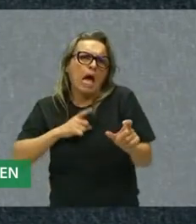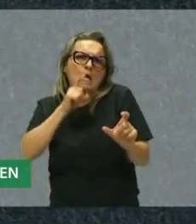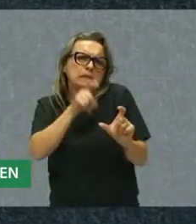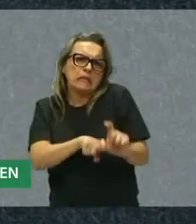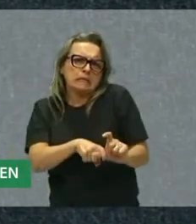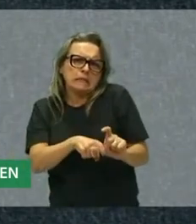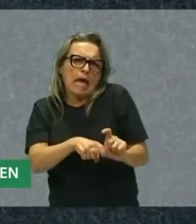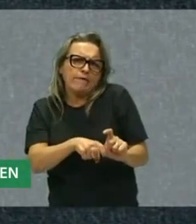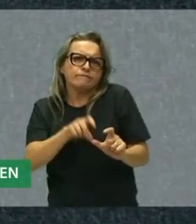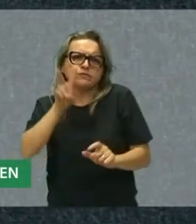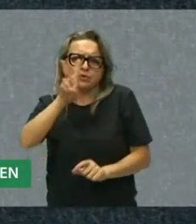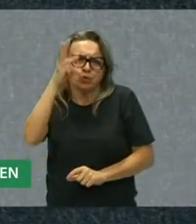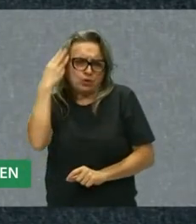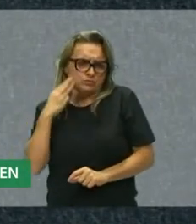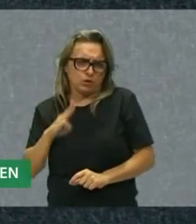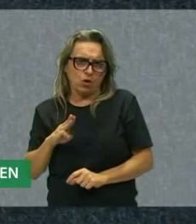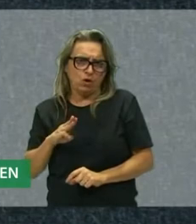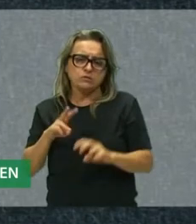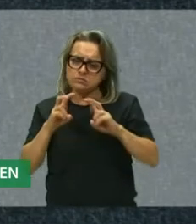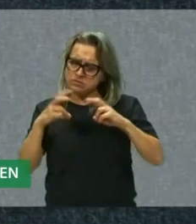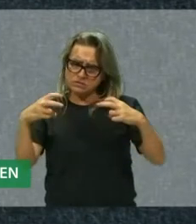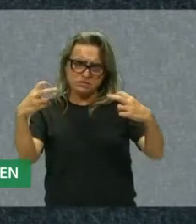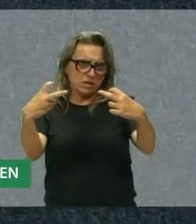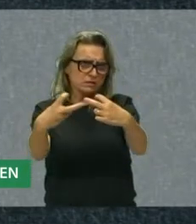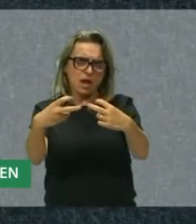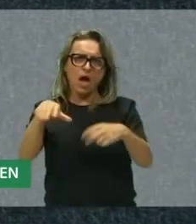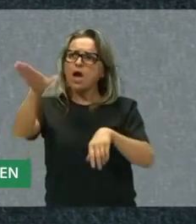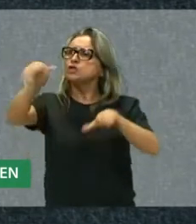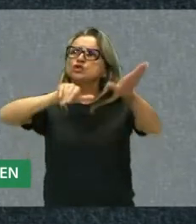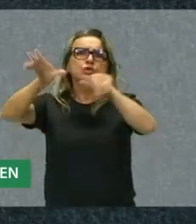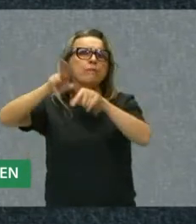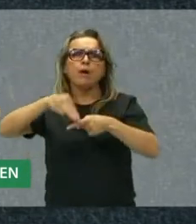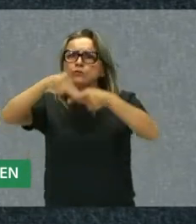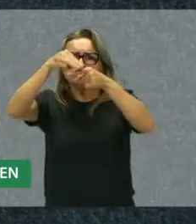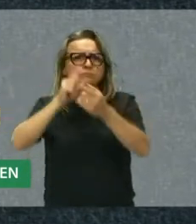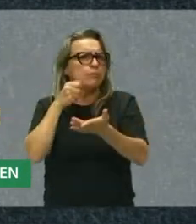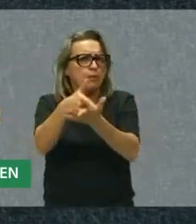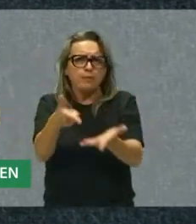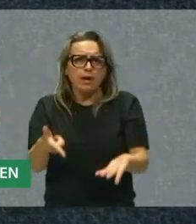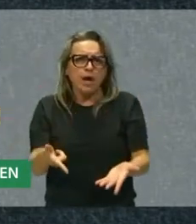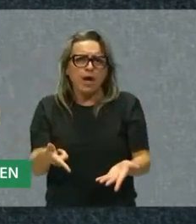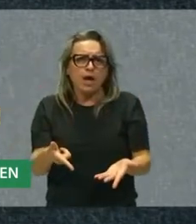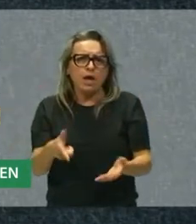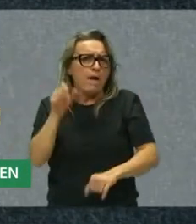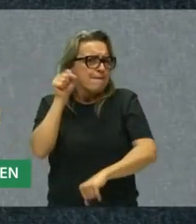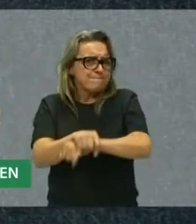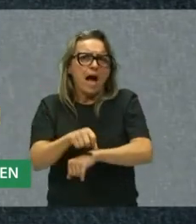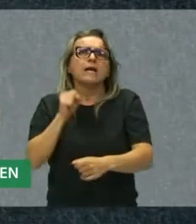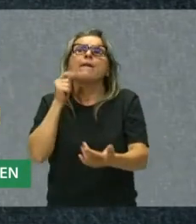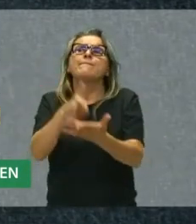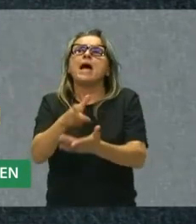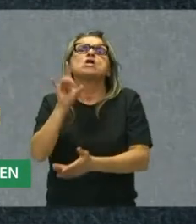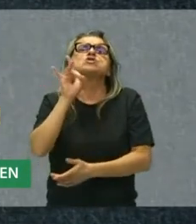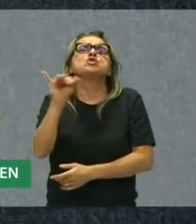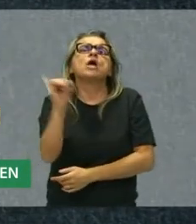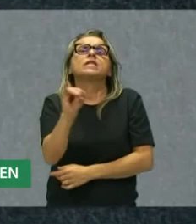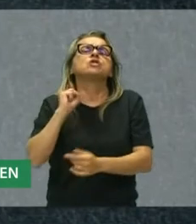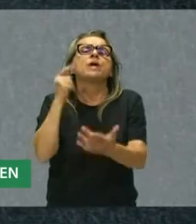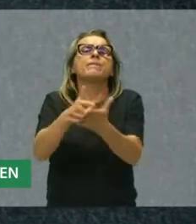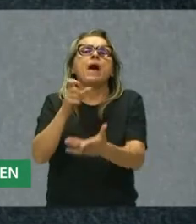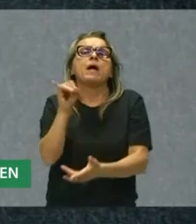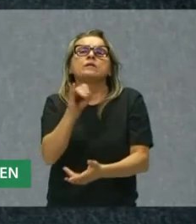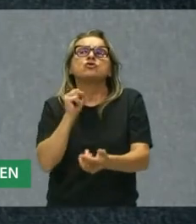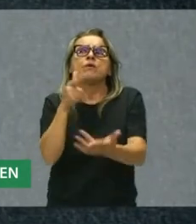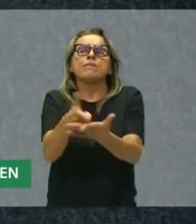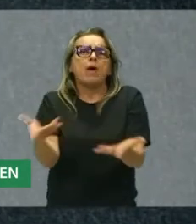os outros municípios. É isso que o Itajaí precisa. Itajaí precisa parar de carregar o hospital nas costas, senão não vai dar. Porque Itajaí, a